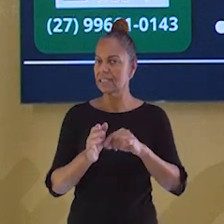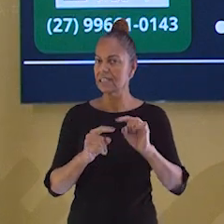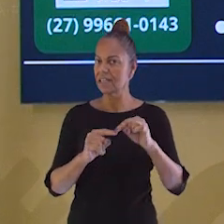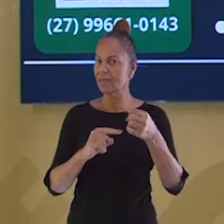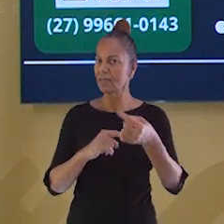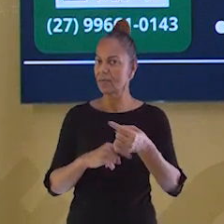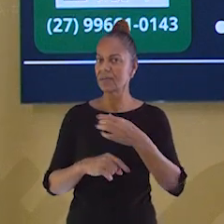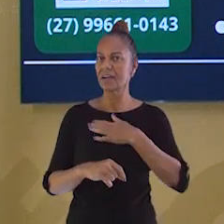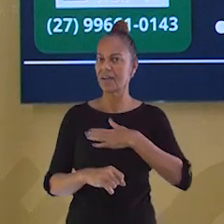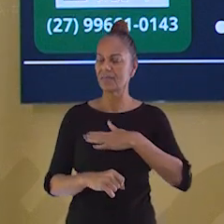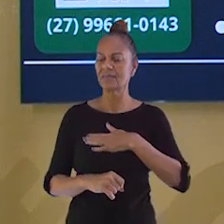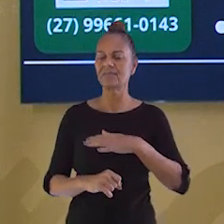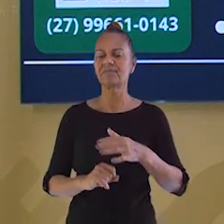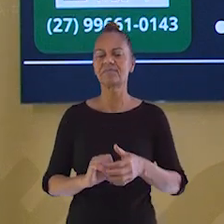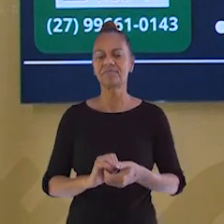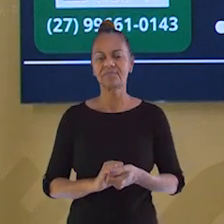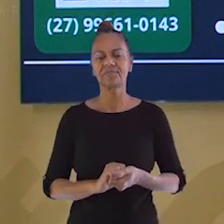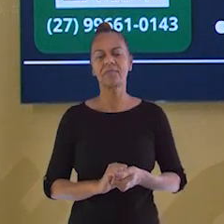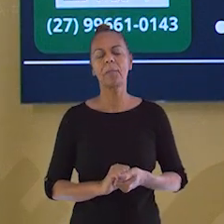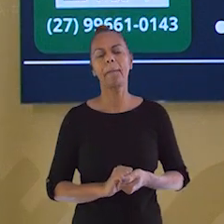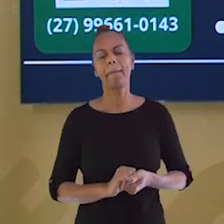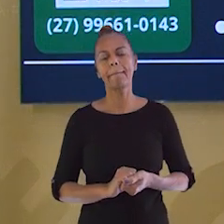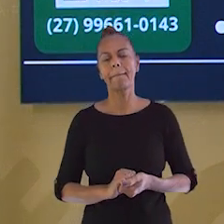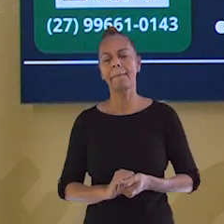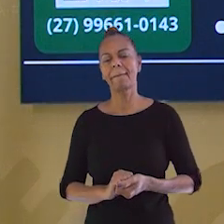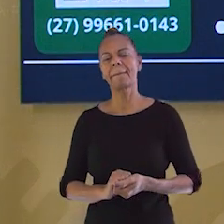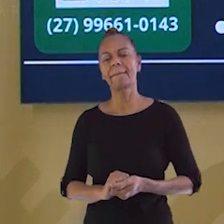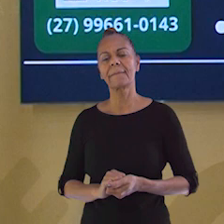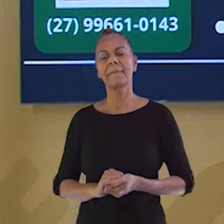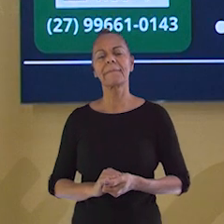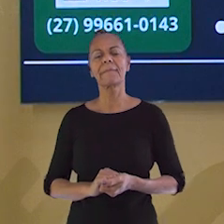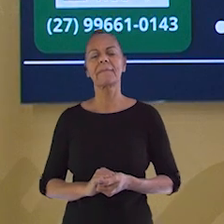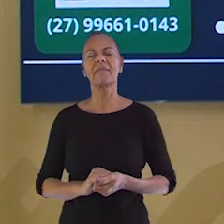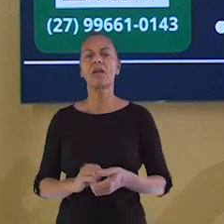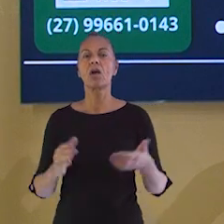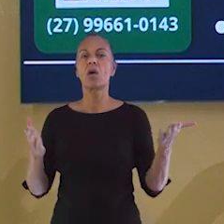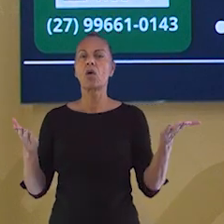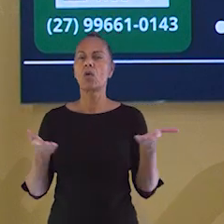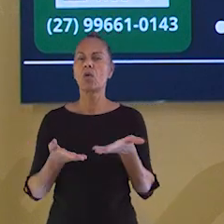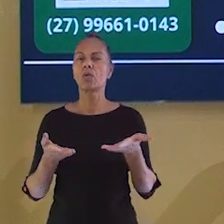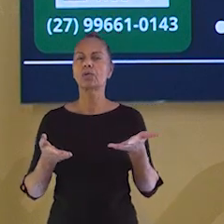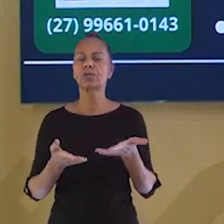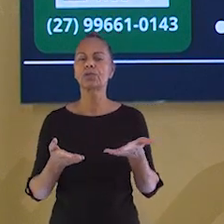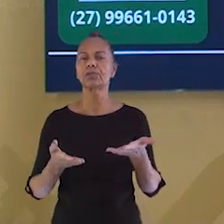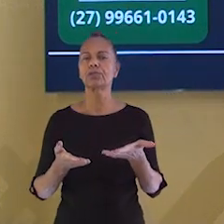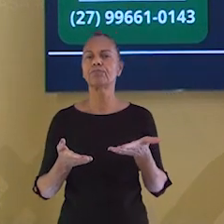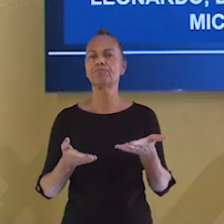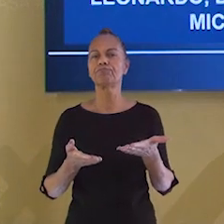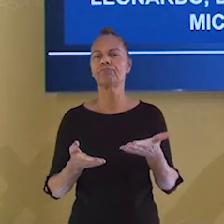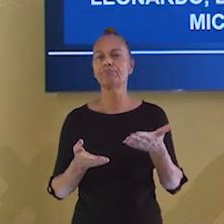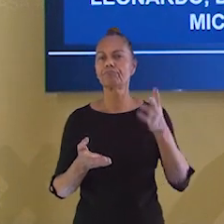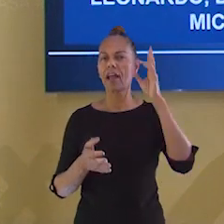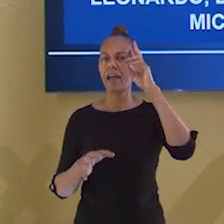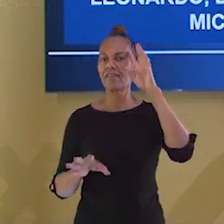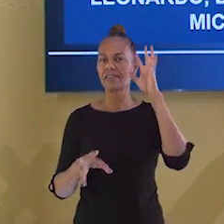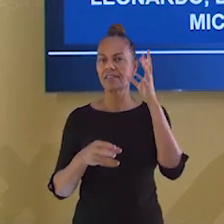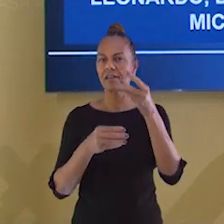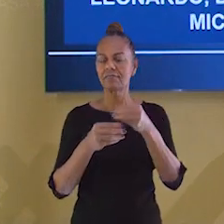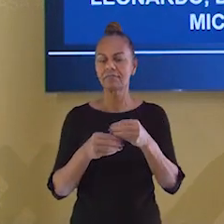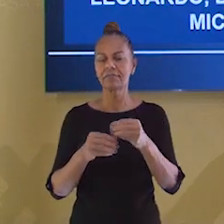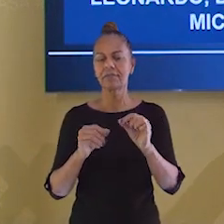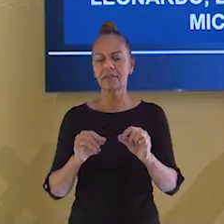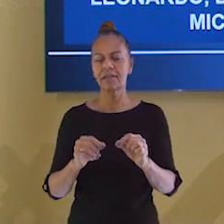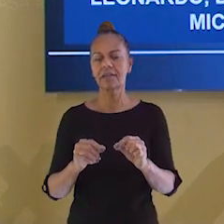beleza? Vou deixar o QR Code e o número aqui enquanto revisamos o que vimos hoje. Nós começamos